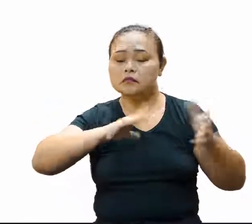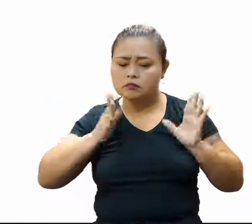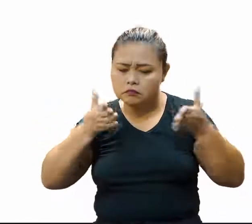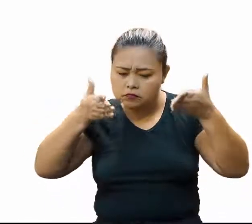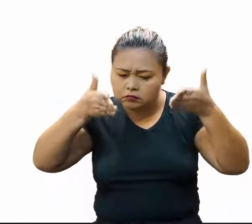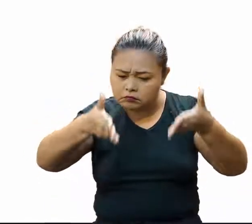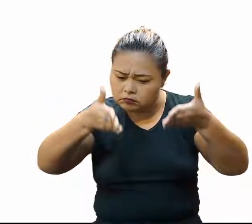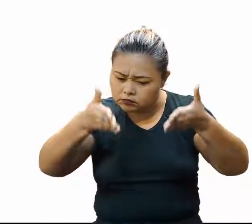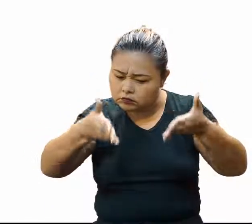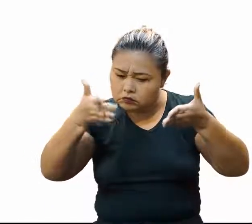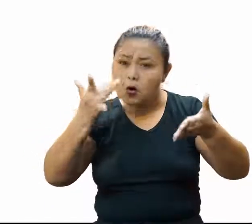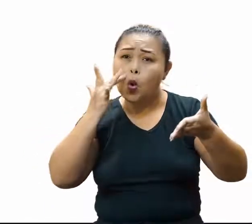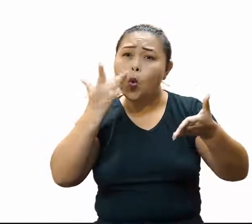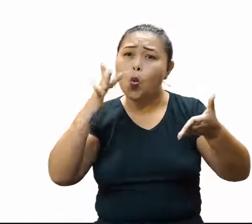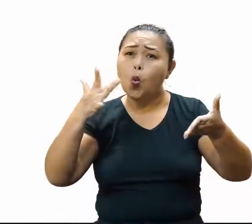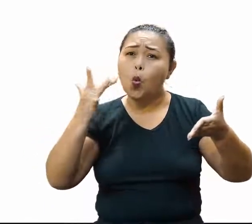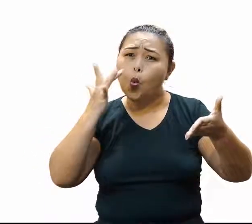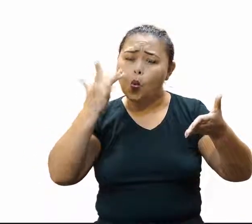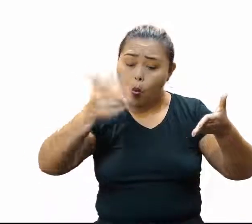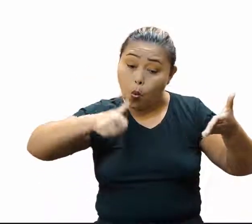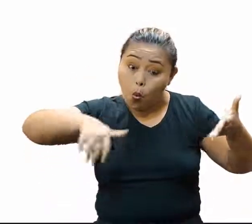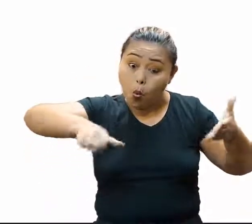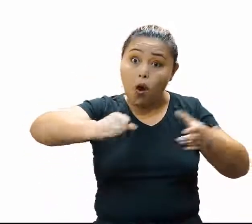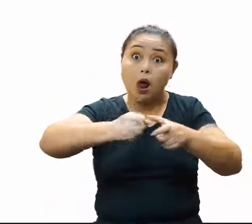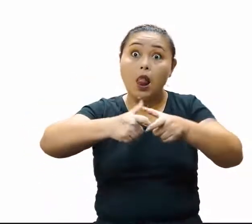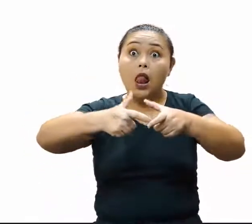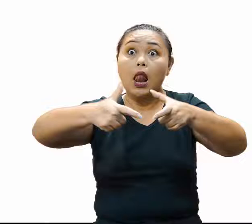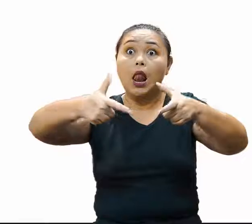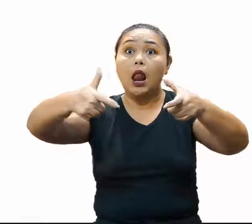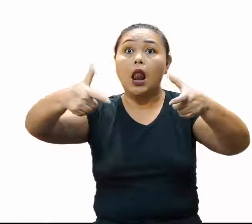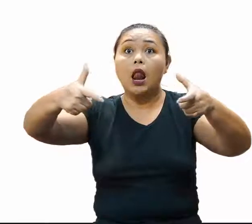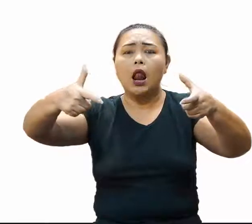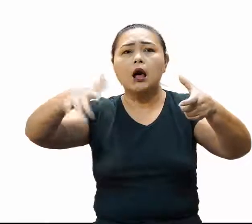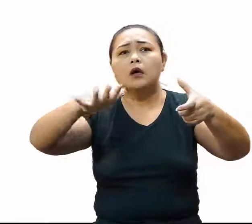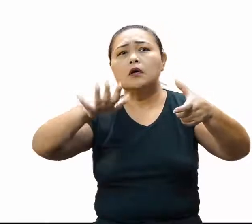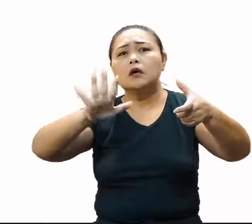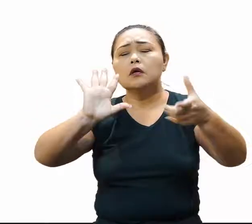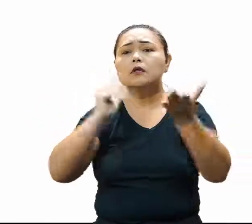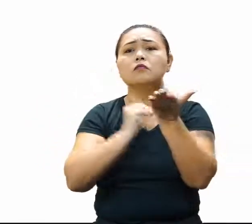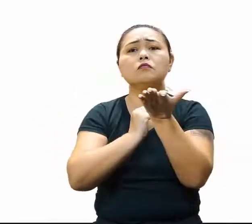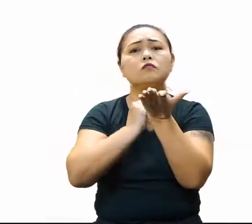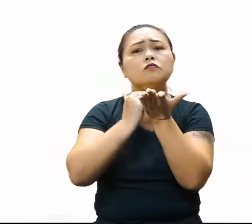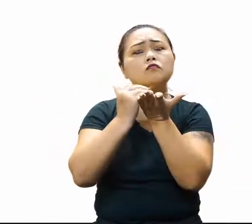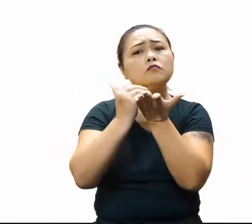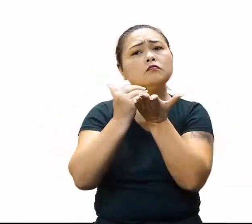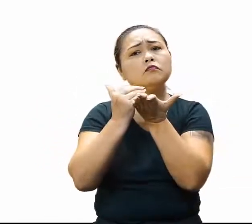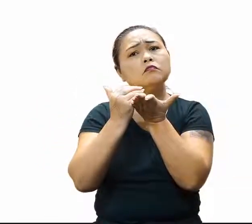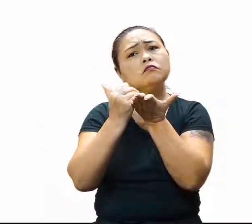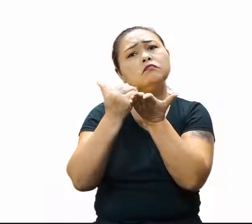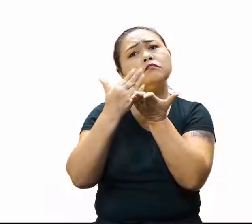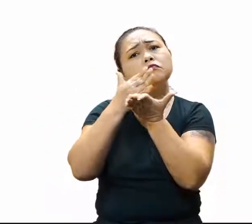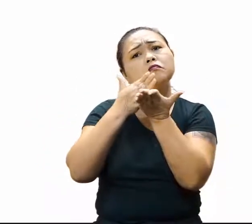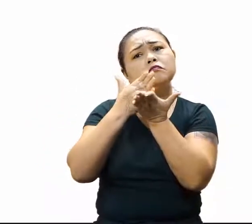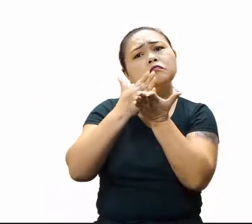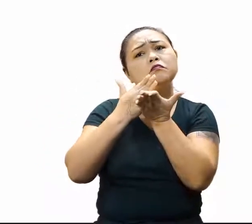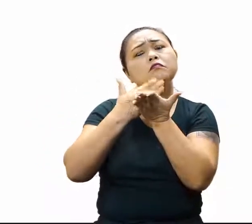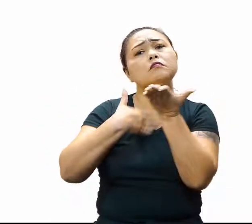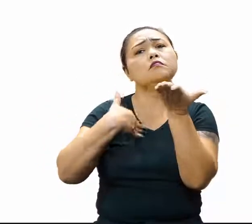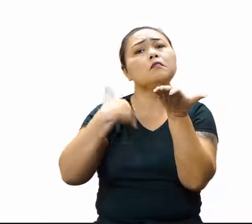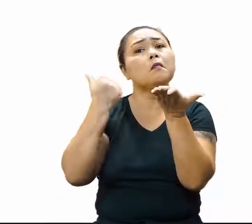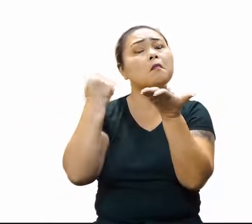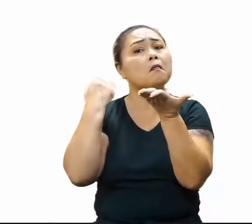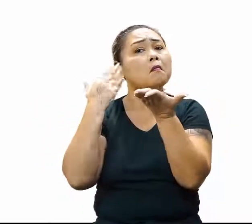o ouro, vão acabar datando da primeira metade do século